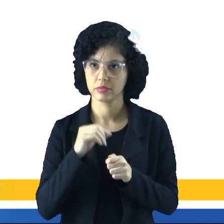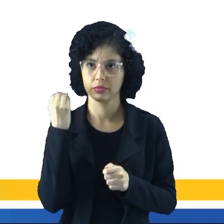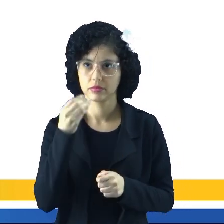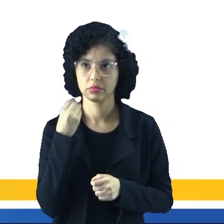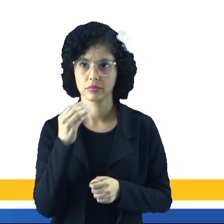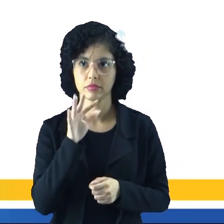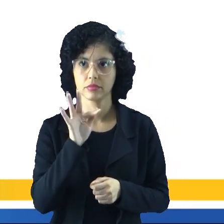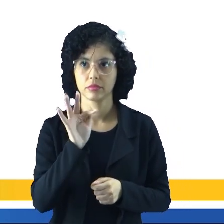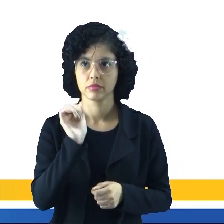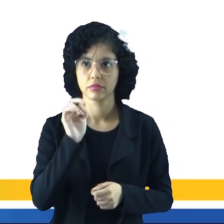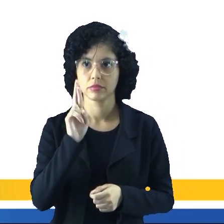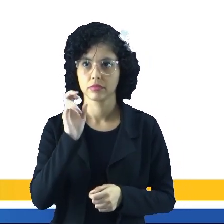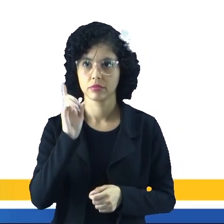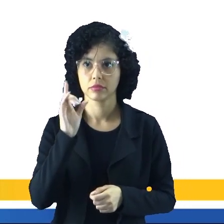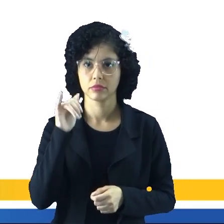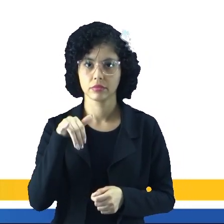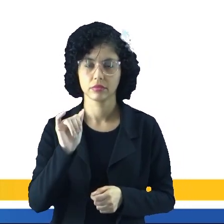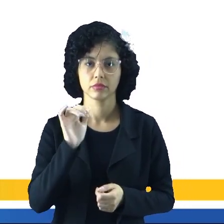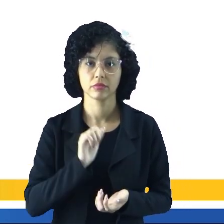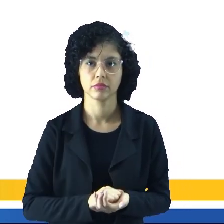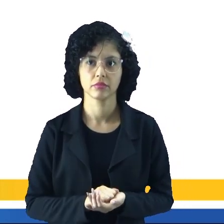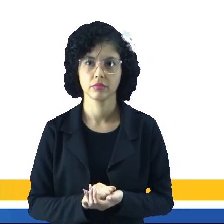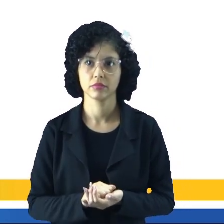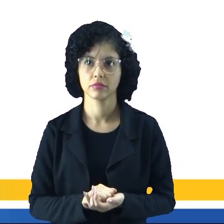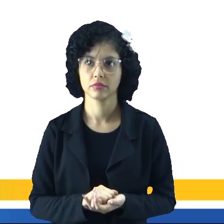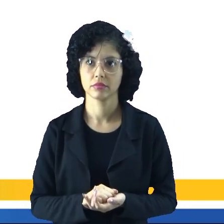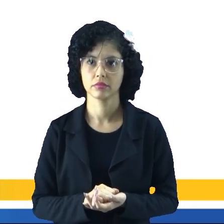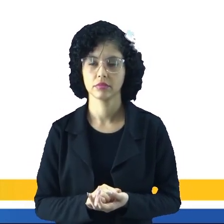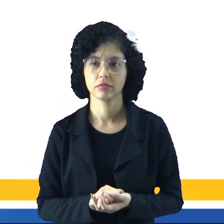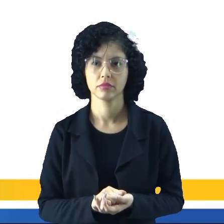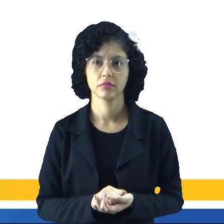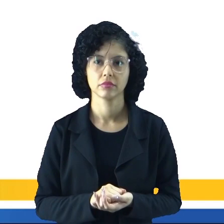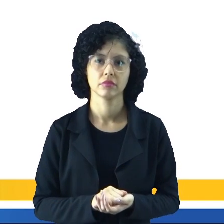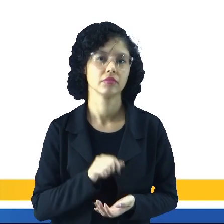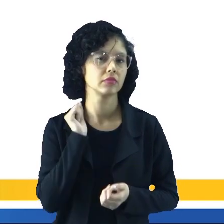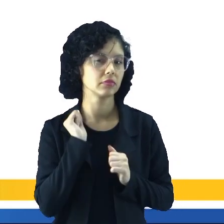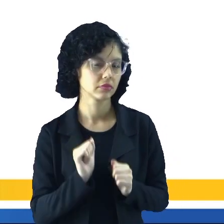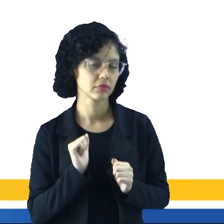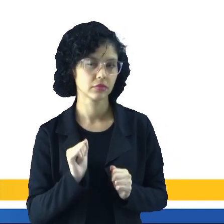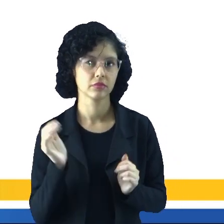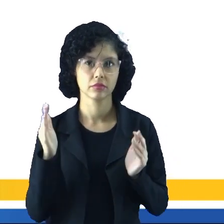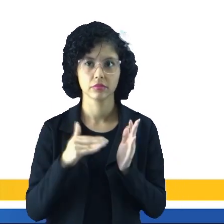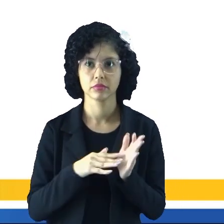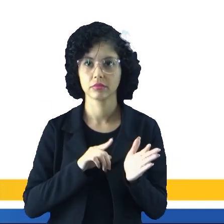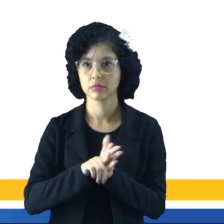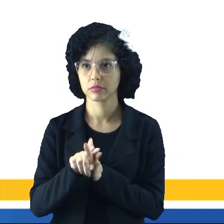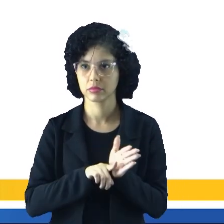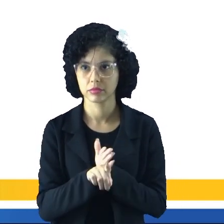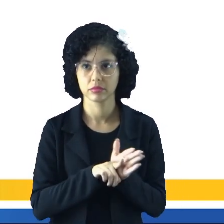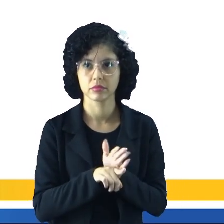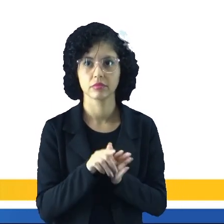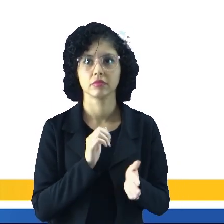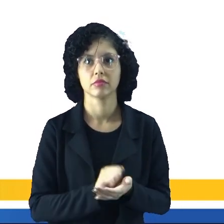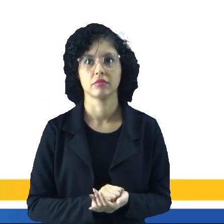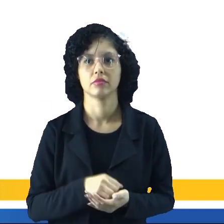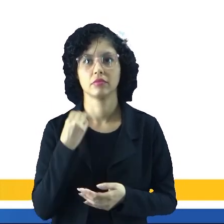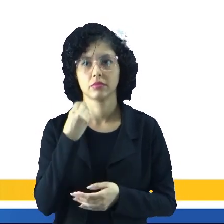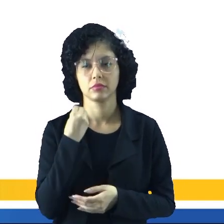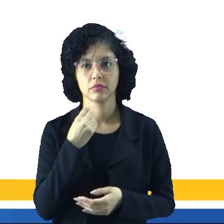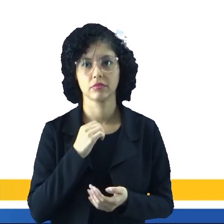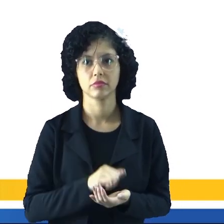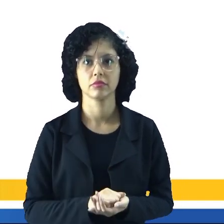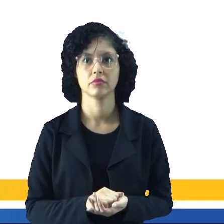foi Faraday, tá? Que ficou conhecido como gaiola de Faraday. Depois vocês podem até pesquisar na internet sobre esse